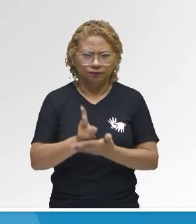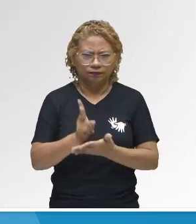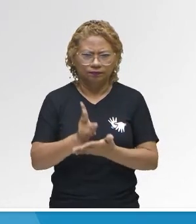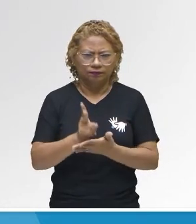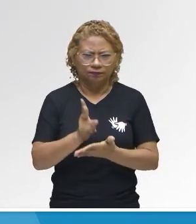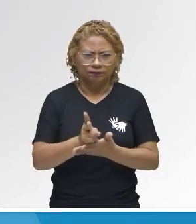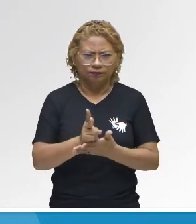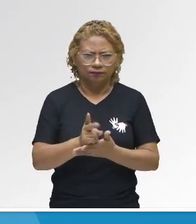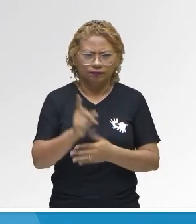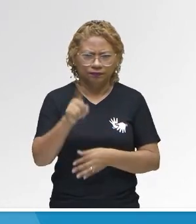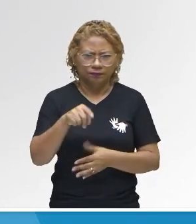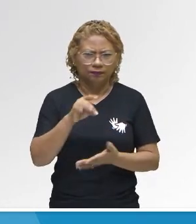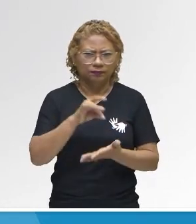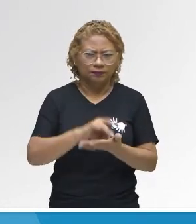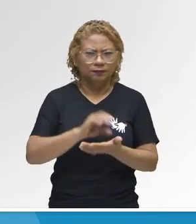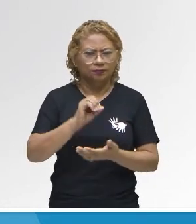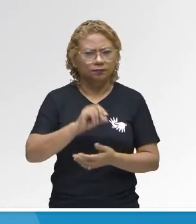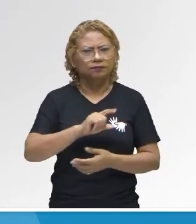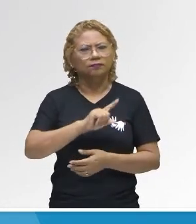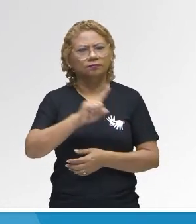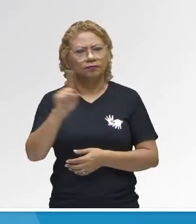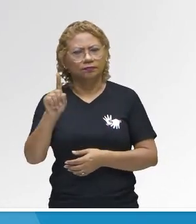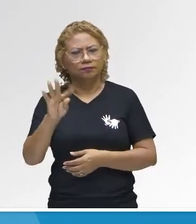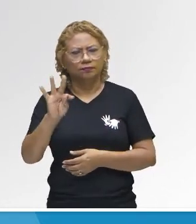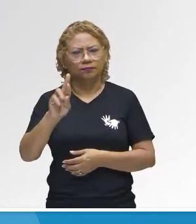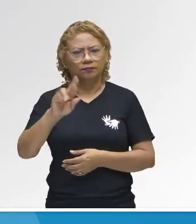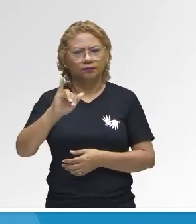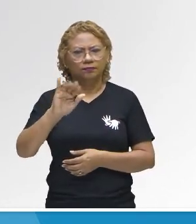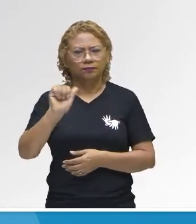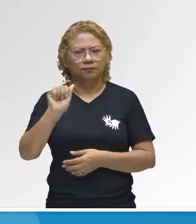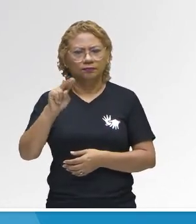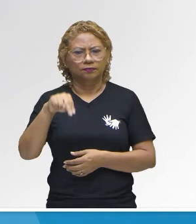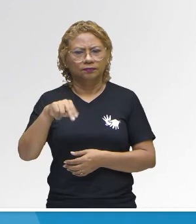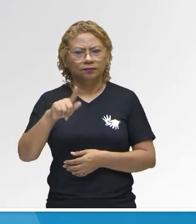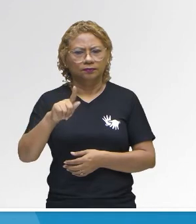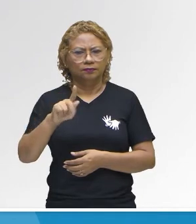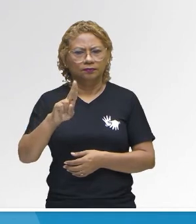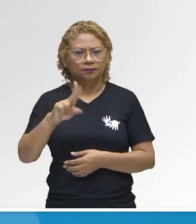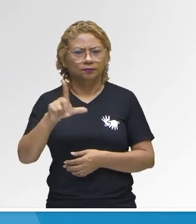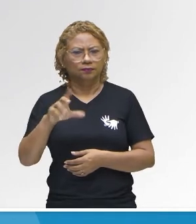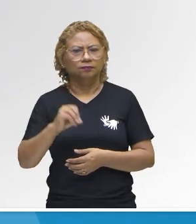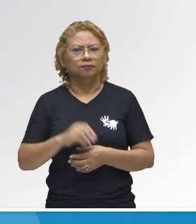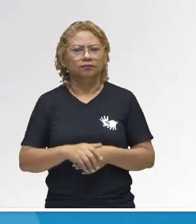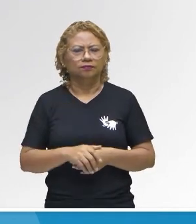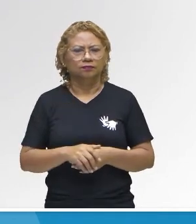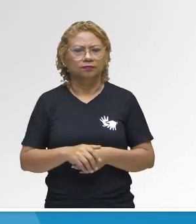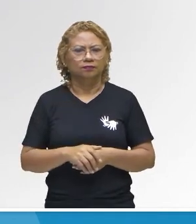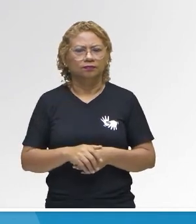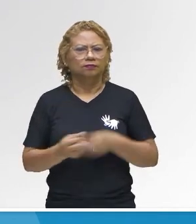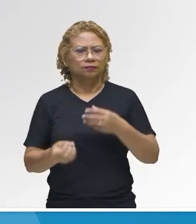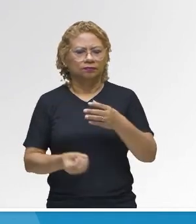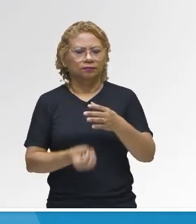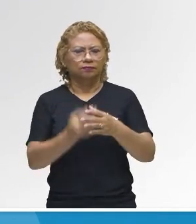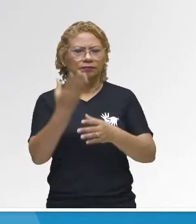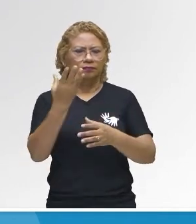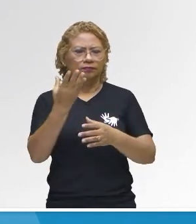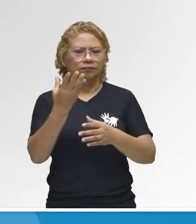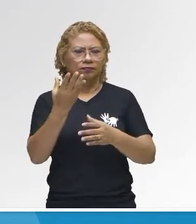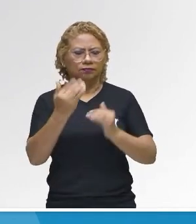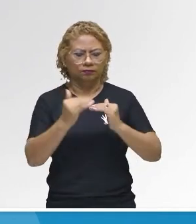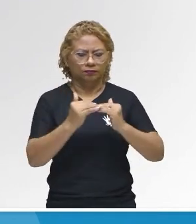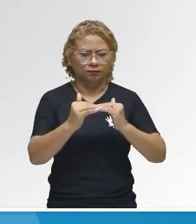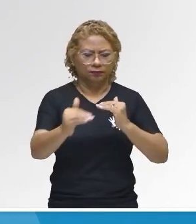é um triângulo. A projeção ortogonal de um triângulo sobre um